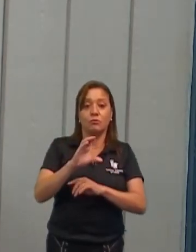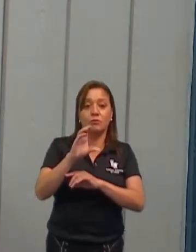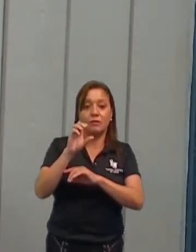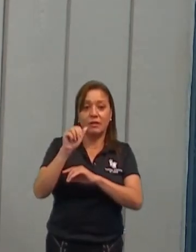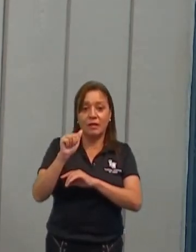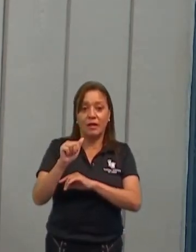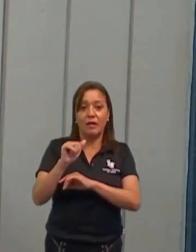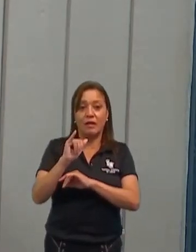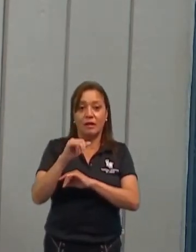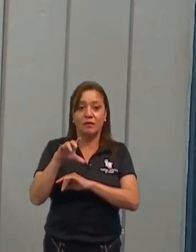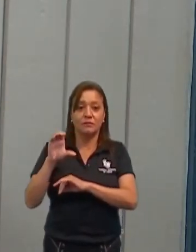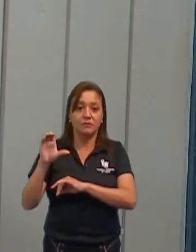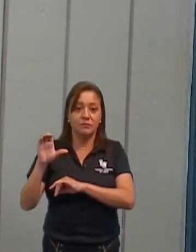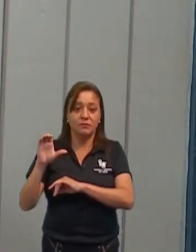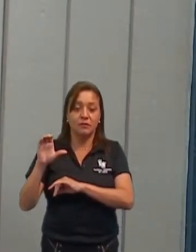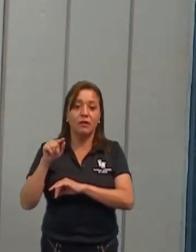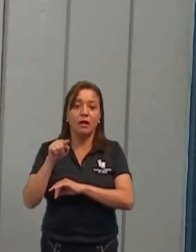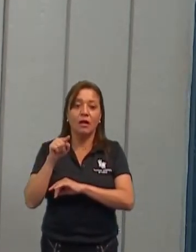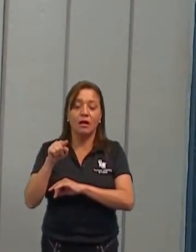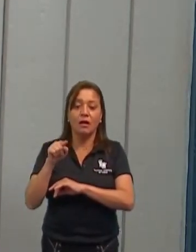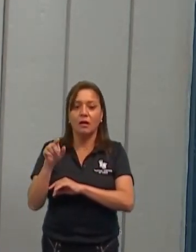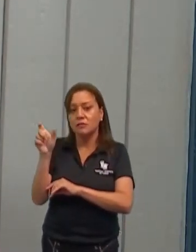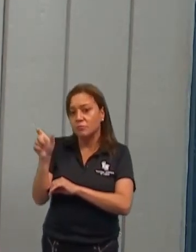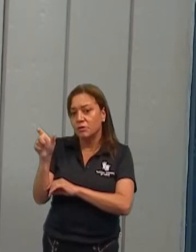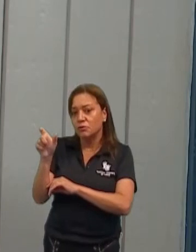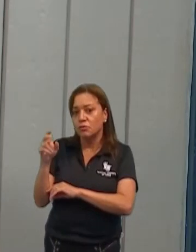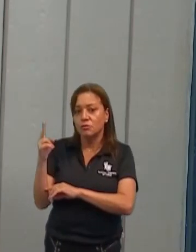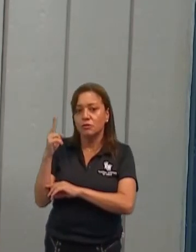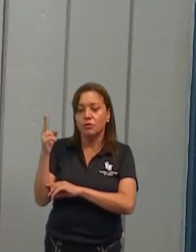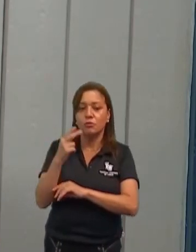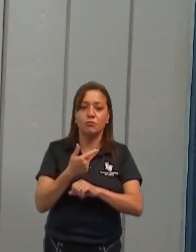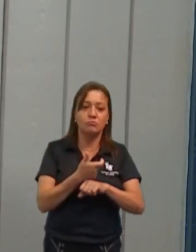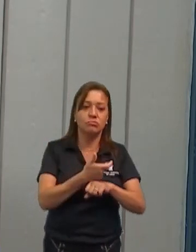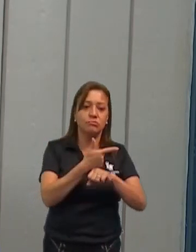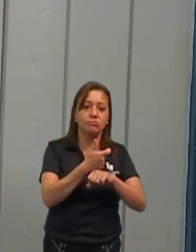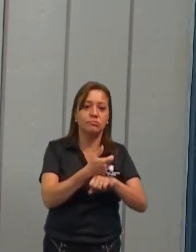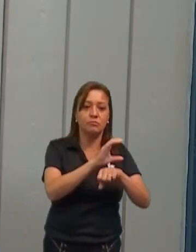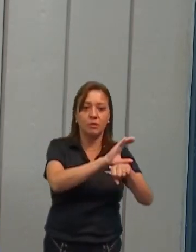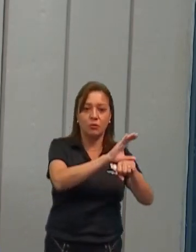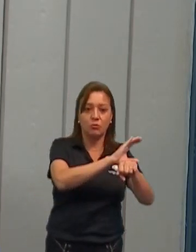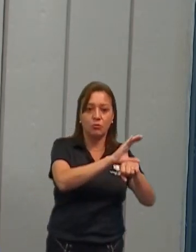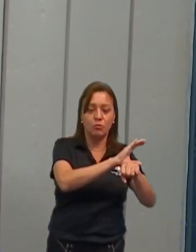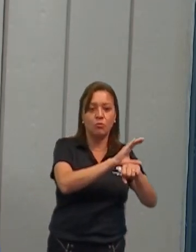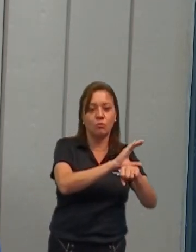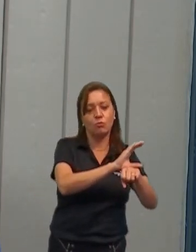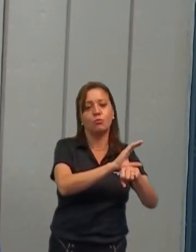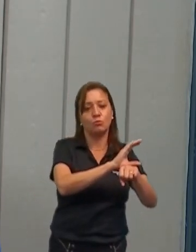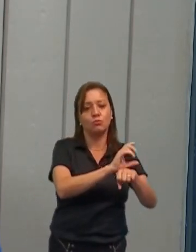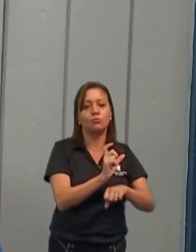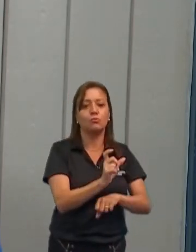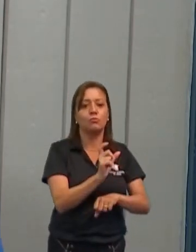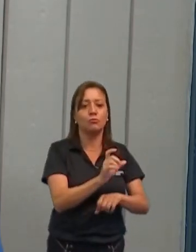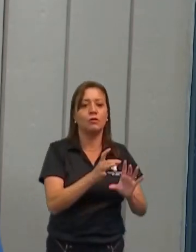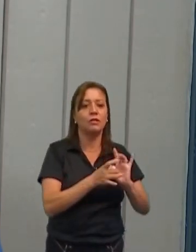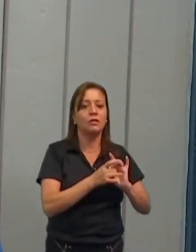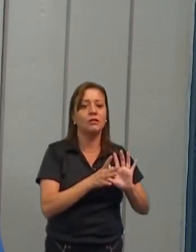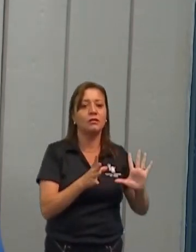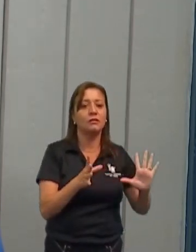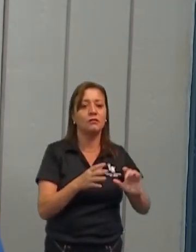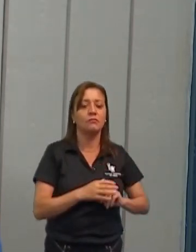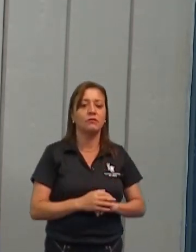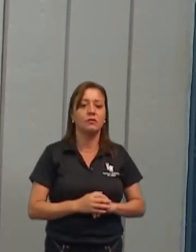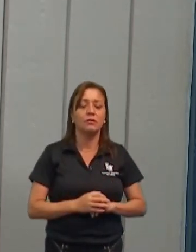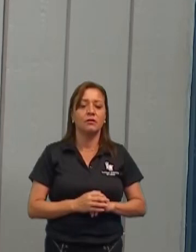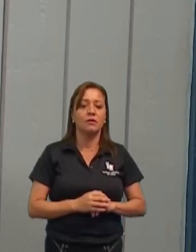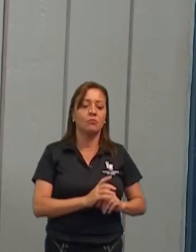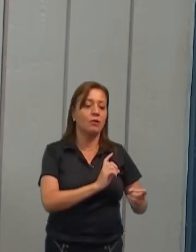são as pessoas que estão lá nos clubes de tiro, né? Que estão no Brasil, que estão lá toda semana se reunindo, encontrando com as